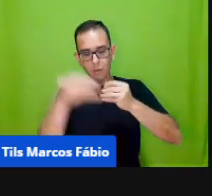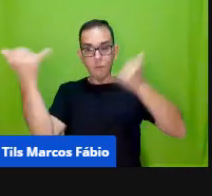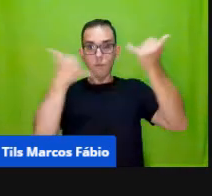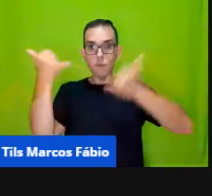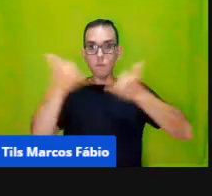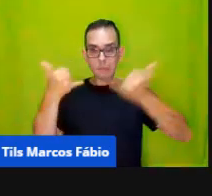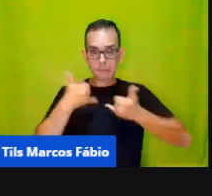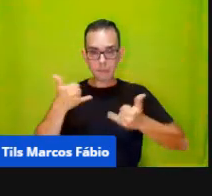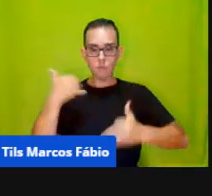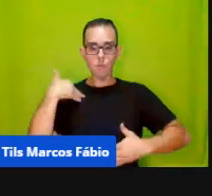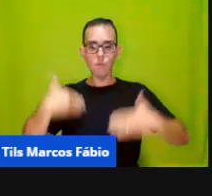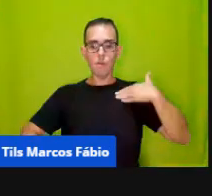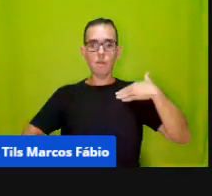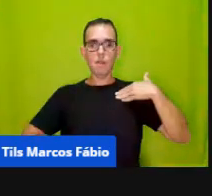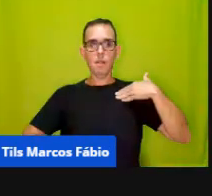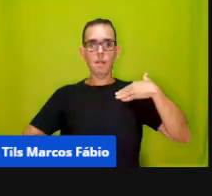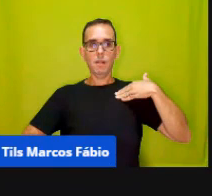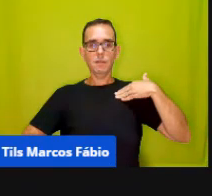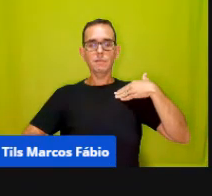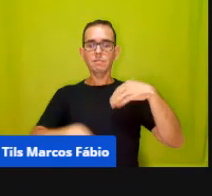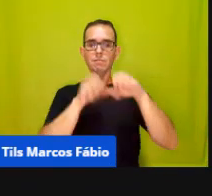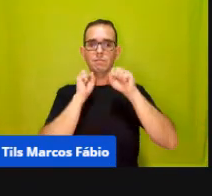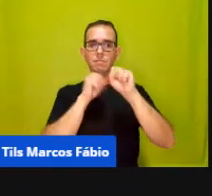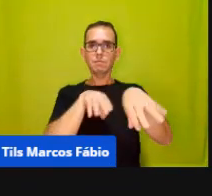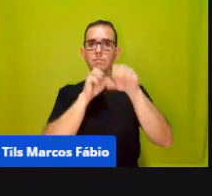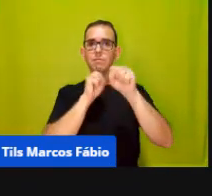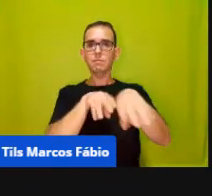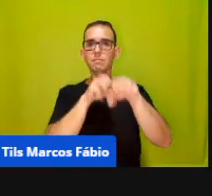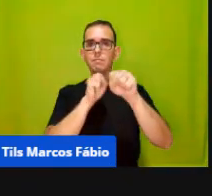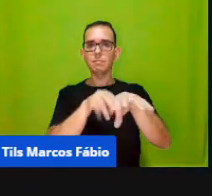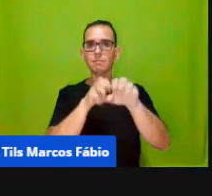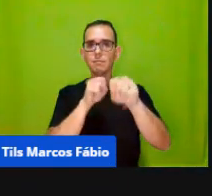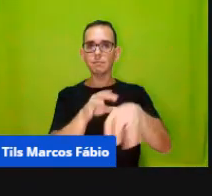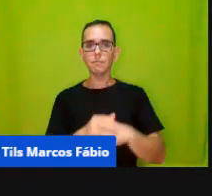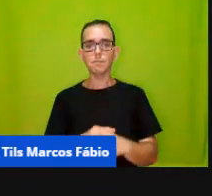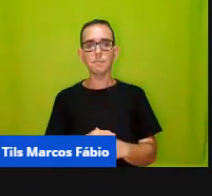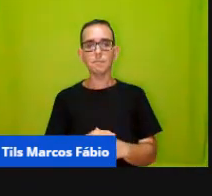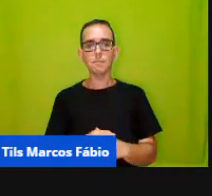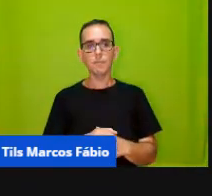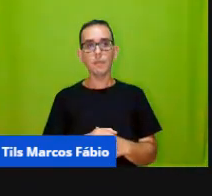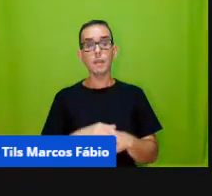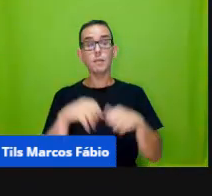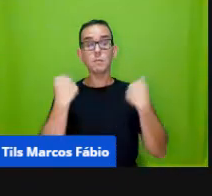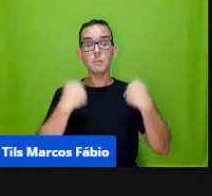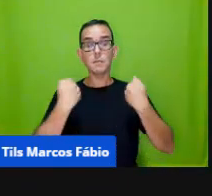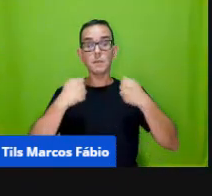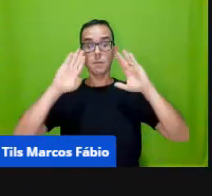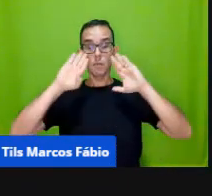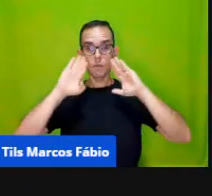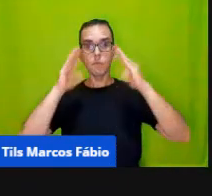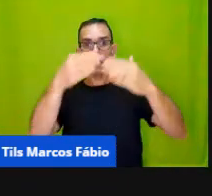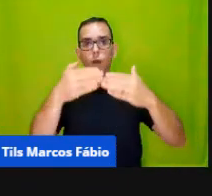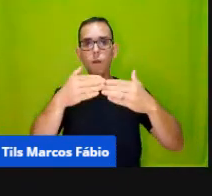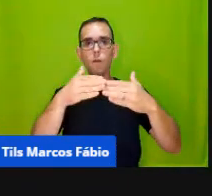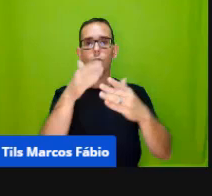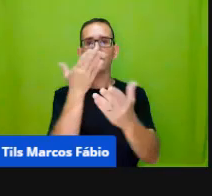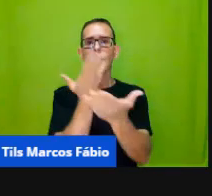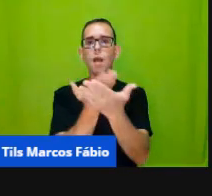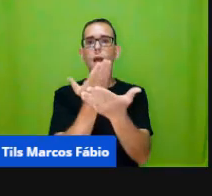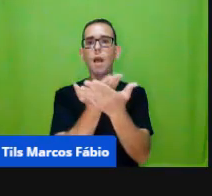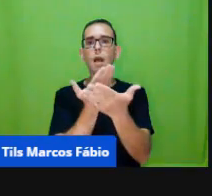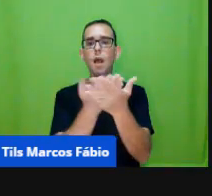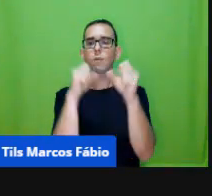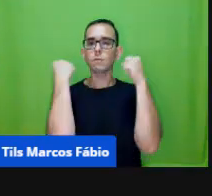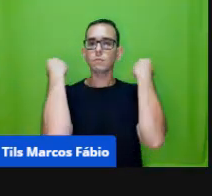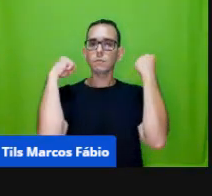aula de educação física, né? Nós precisamos ter esse foco na aula de educação física